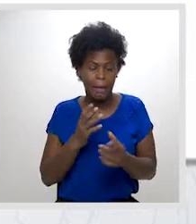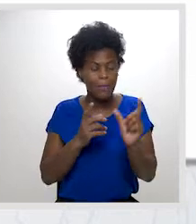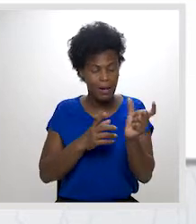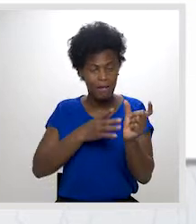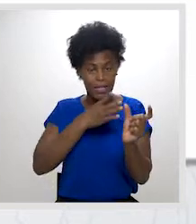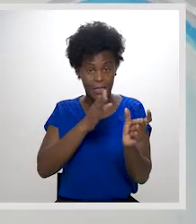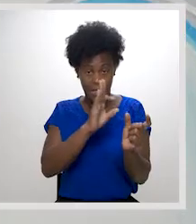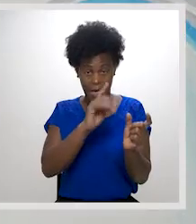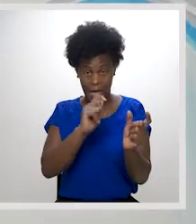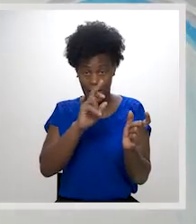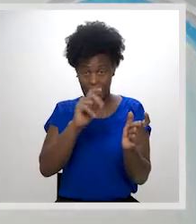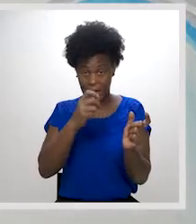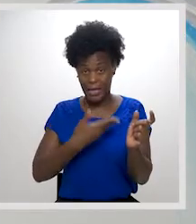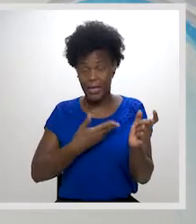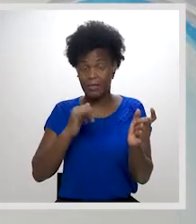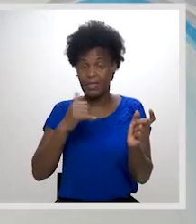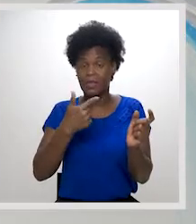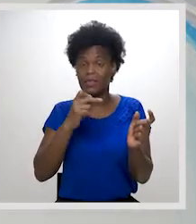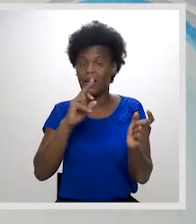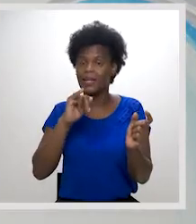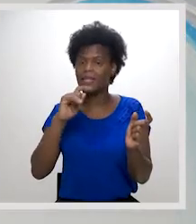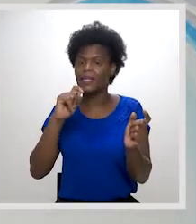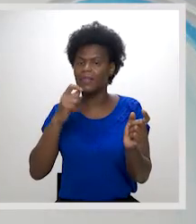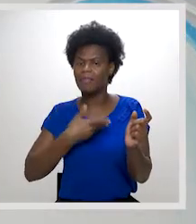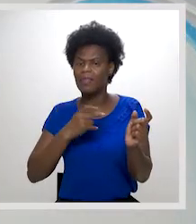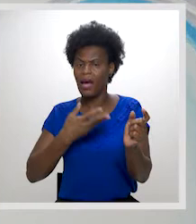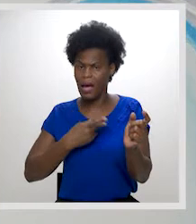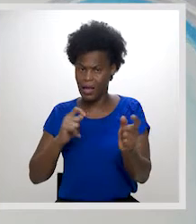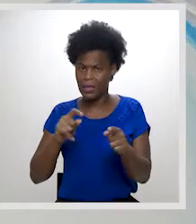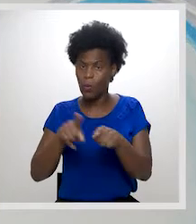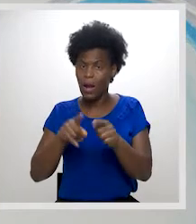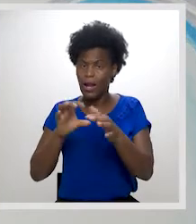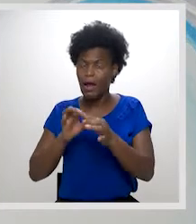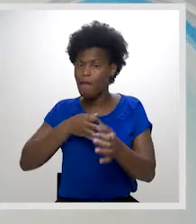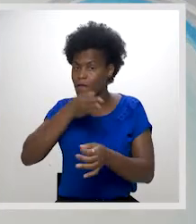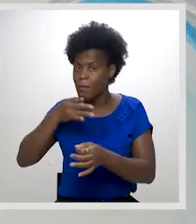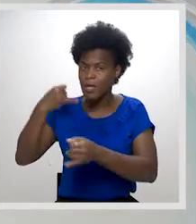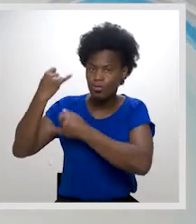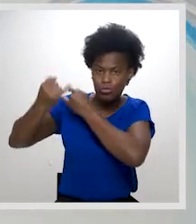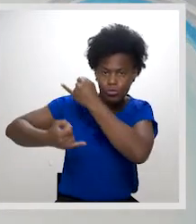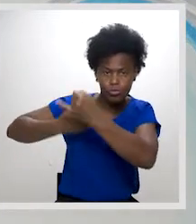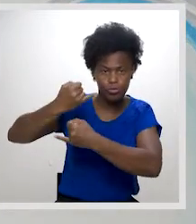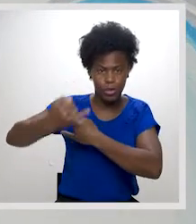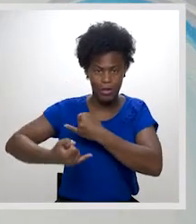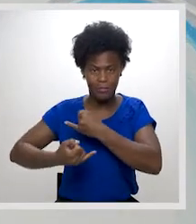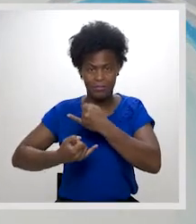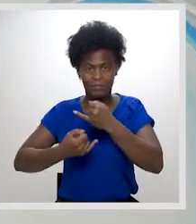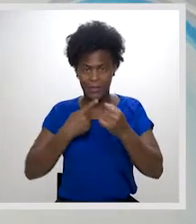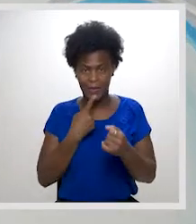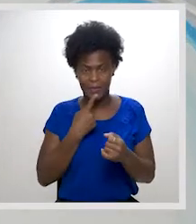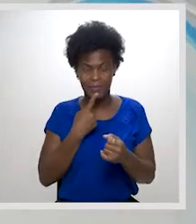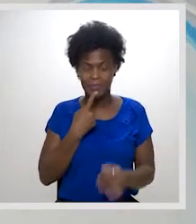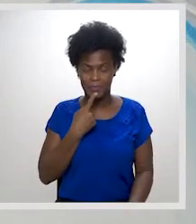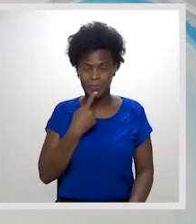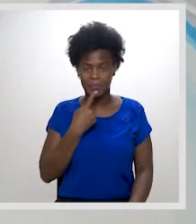própria palavra nos diz, é uma ciência que está ligada a questões hereditárias. Hereditária vem da